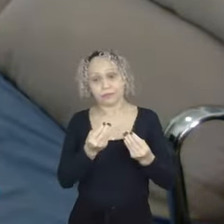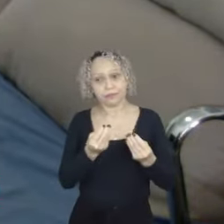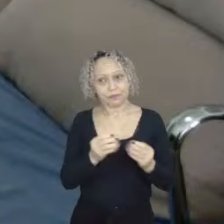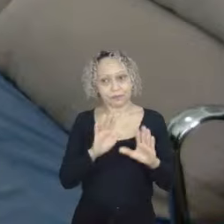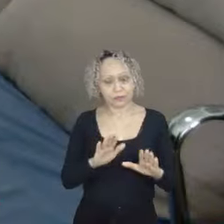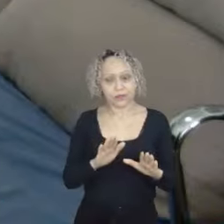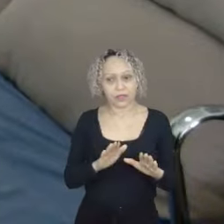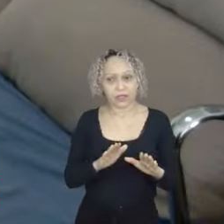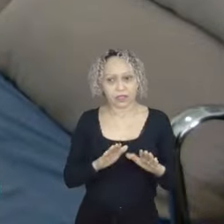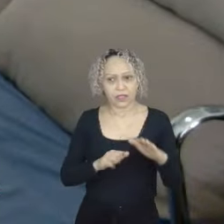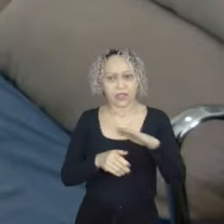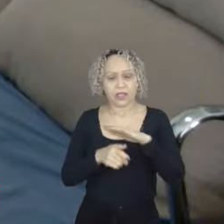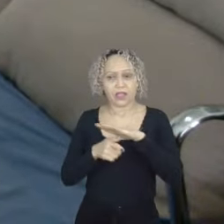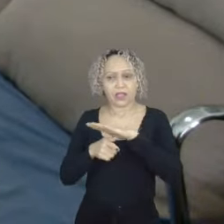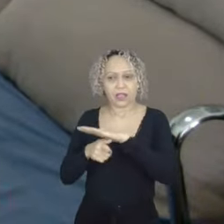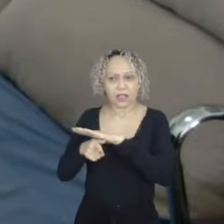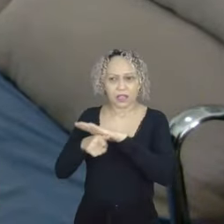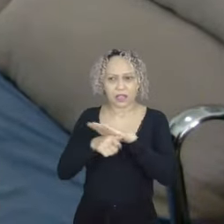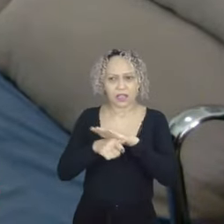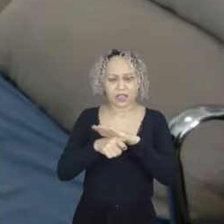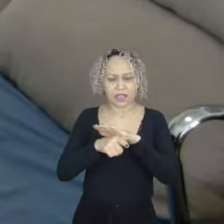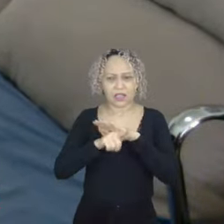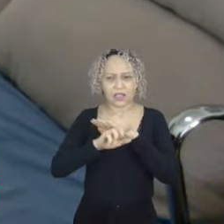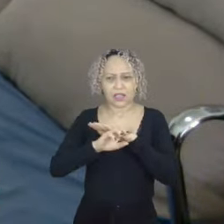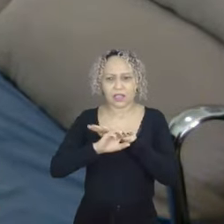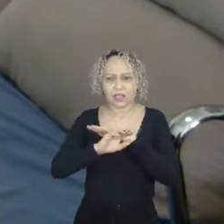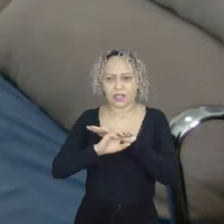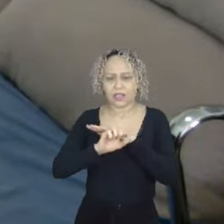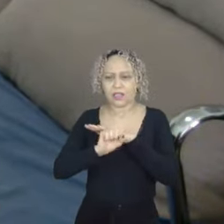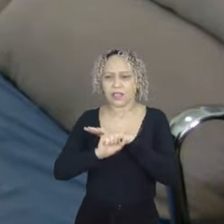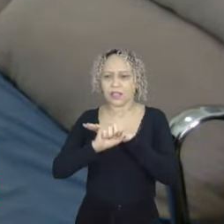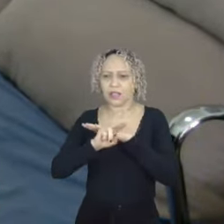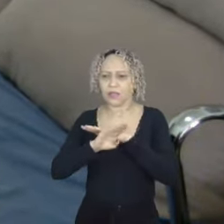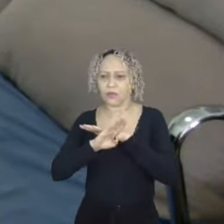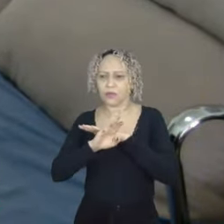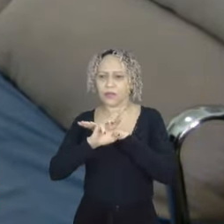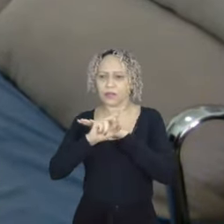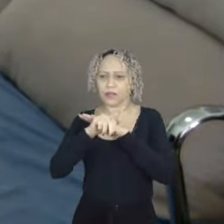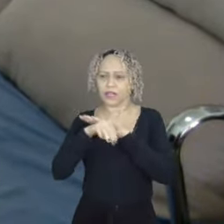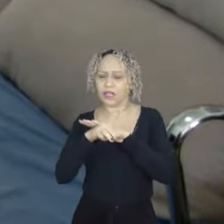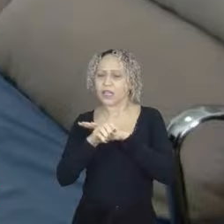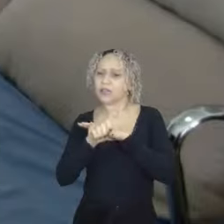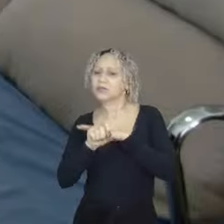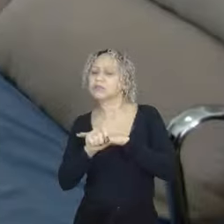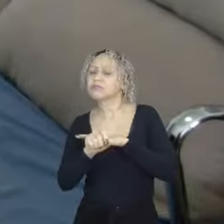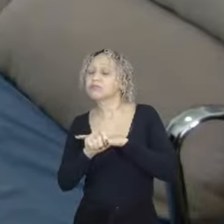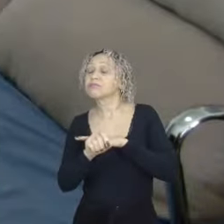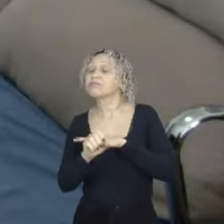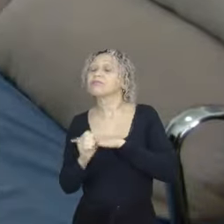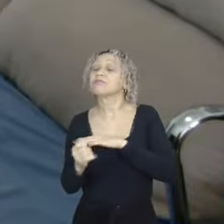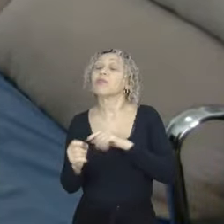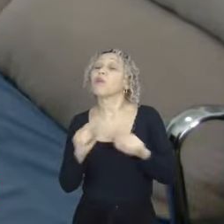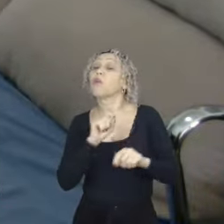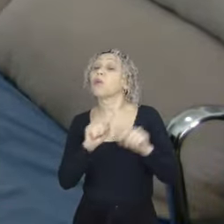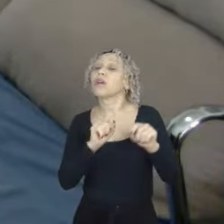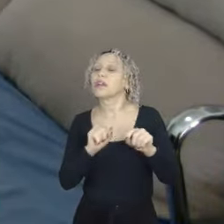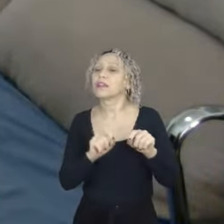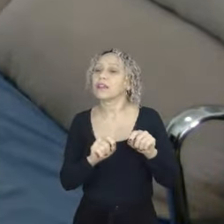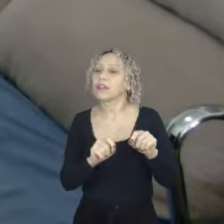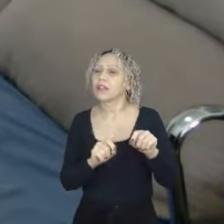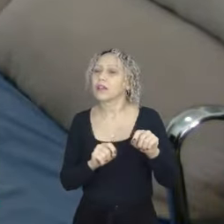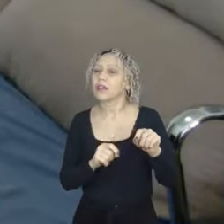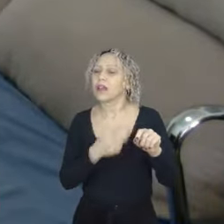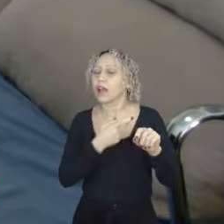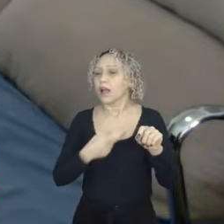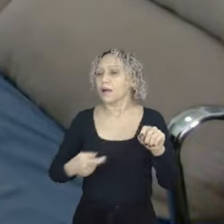esses submarinos representam para a defesa brasileira, a presença do Macron aqui foi, na verdade, para a gente resumir, né, foi mais um gol de